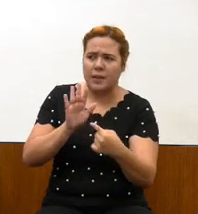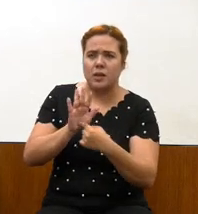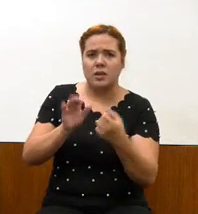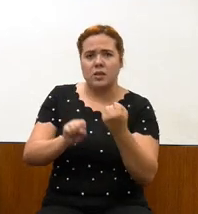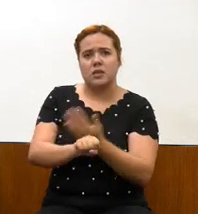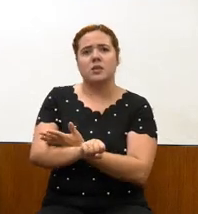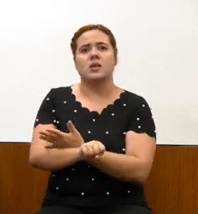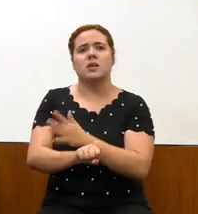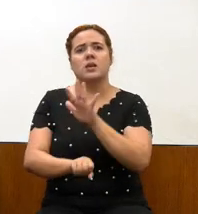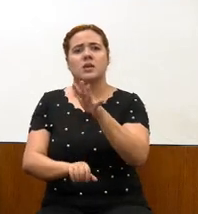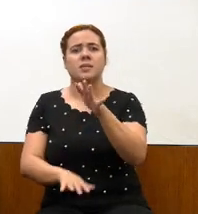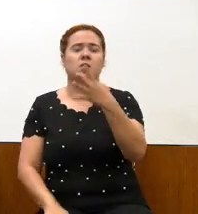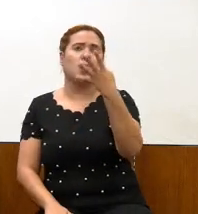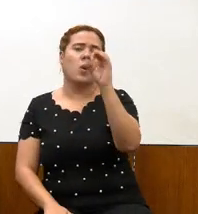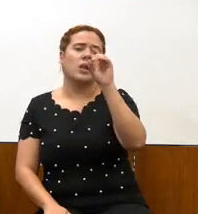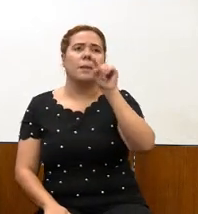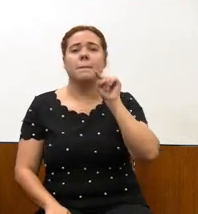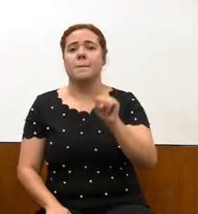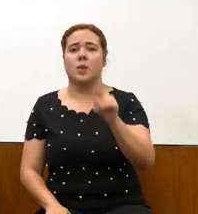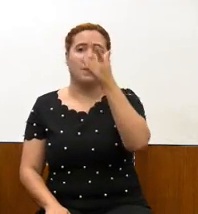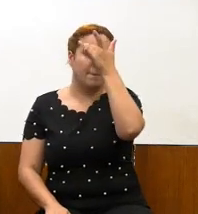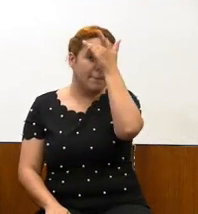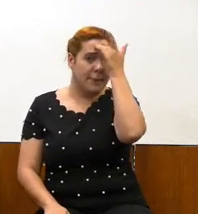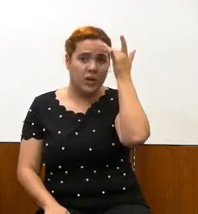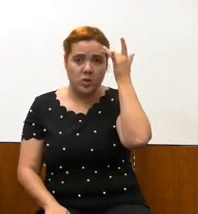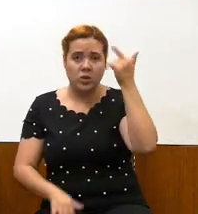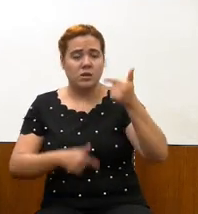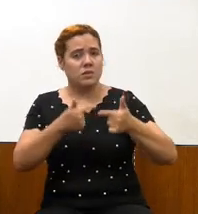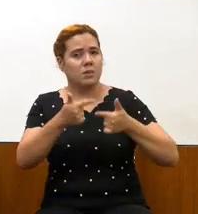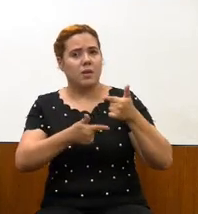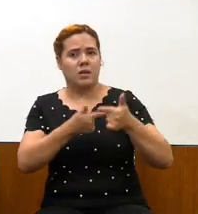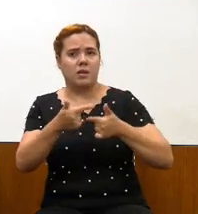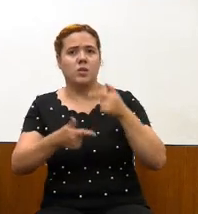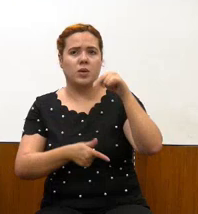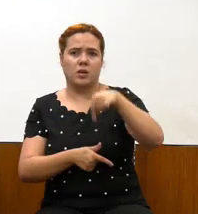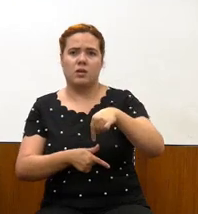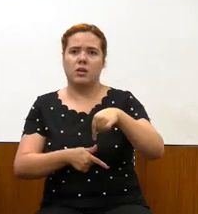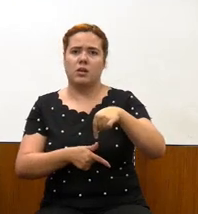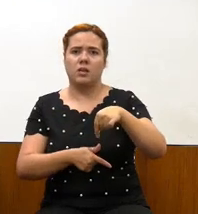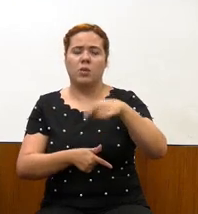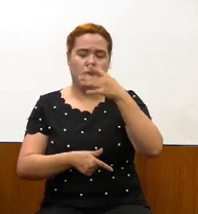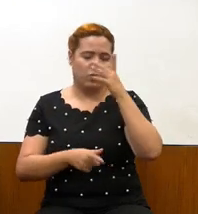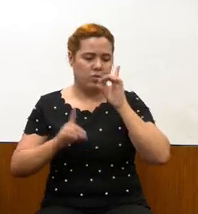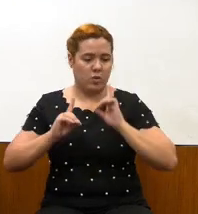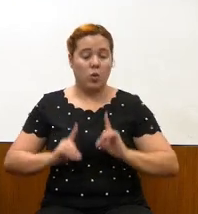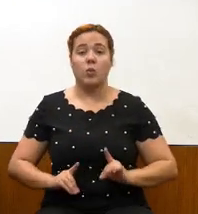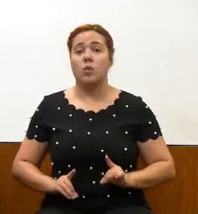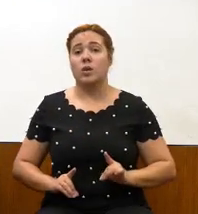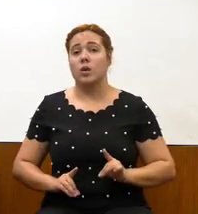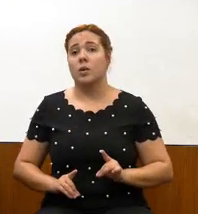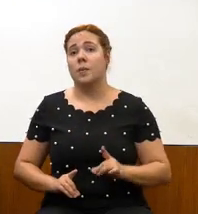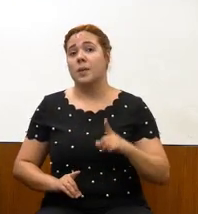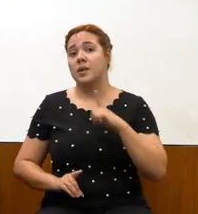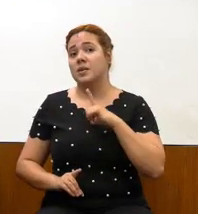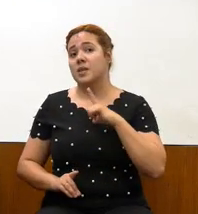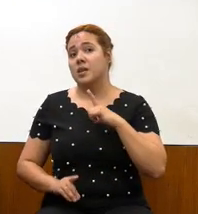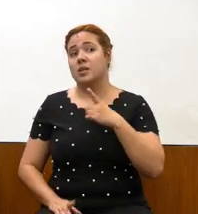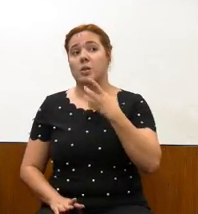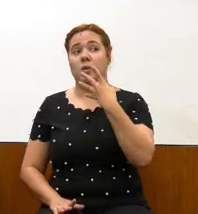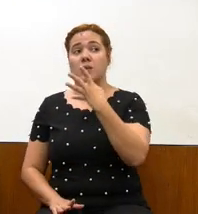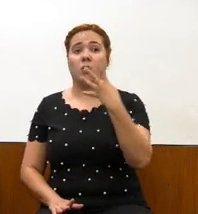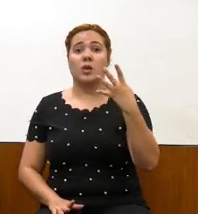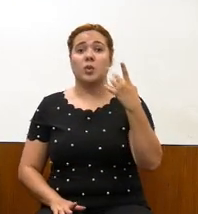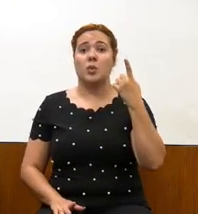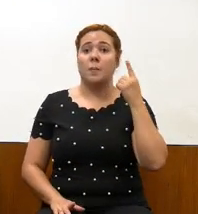tem mais de 40 mil pessoas trabalhando hoje em Belo Horizonte com deficiência. Então, mas existem 44 mil vagas